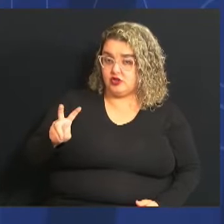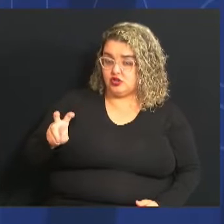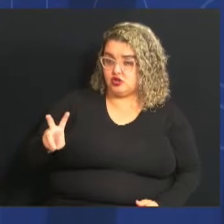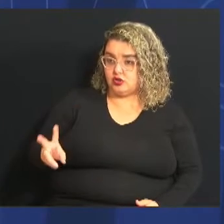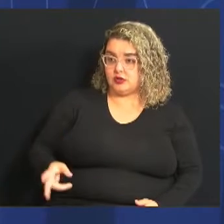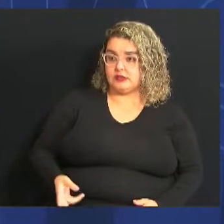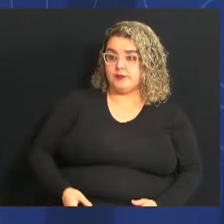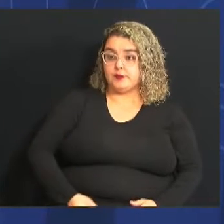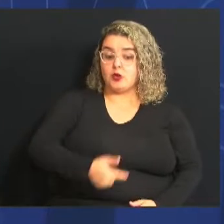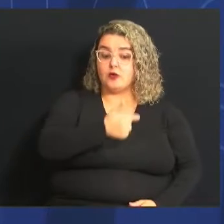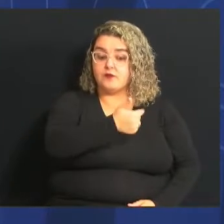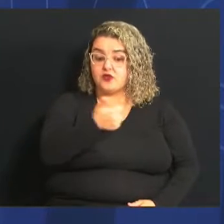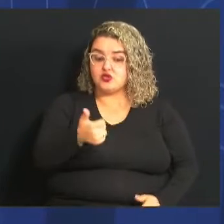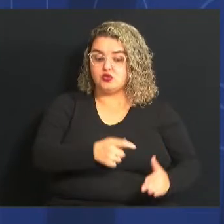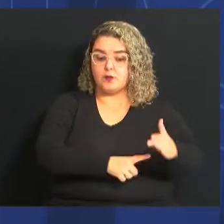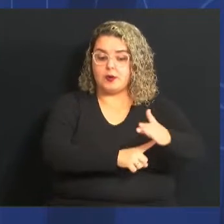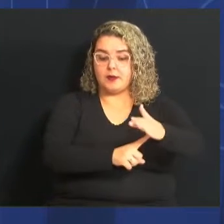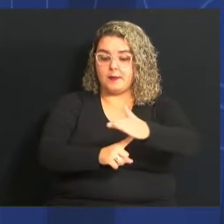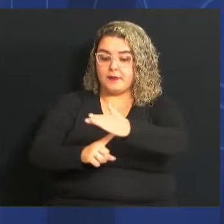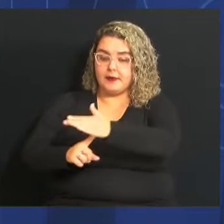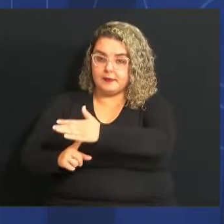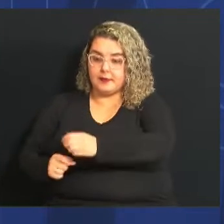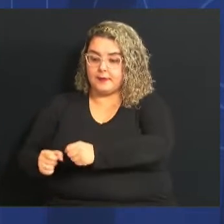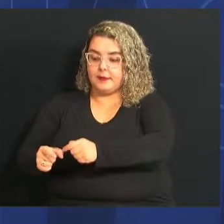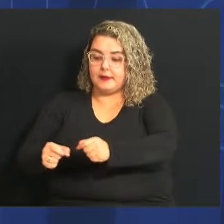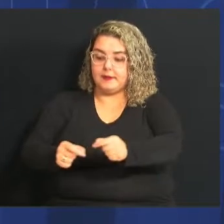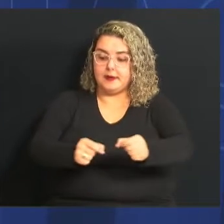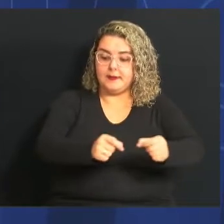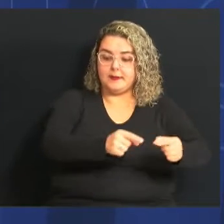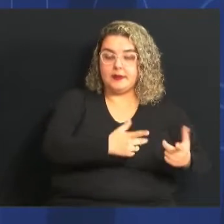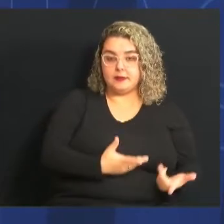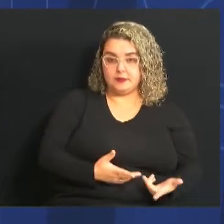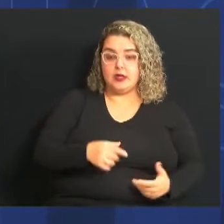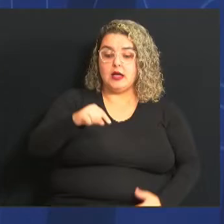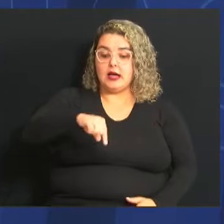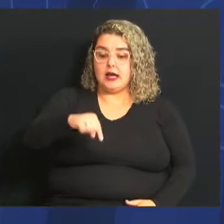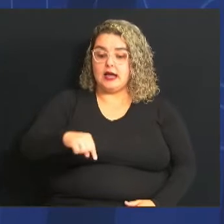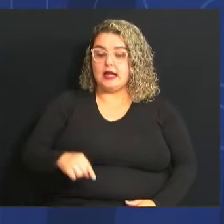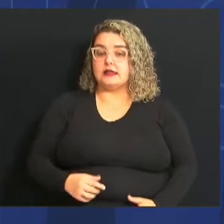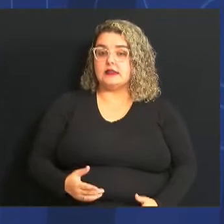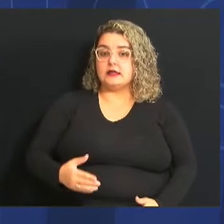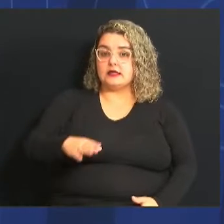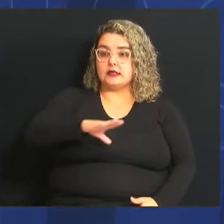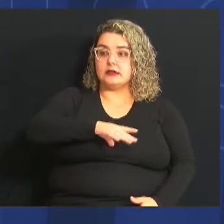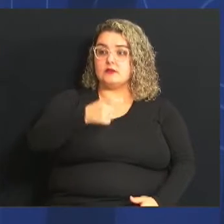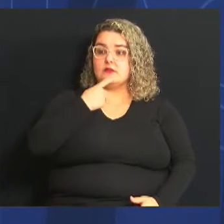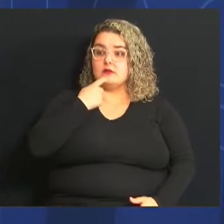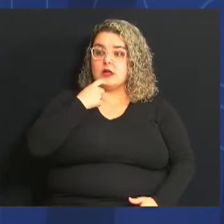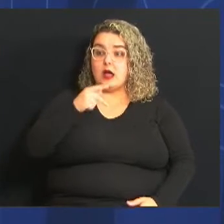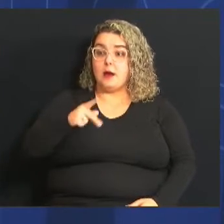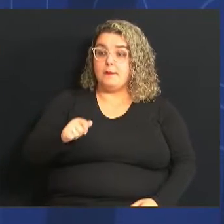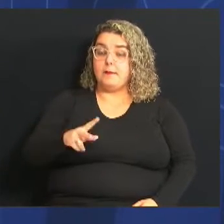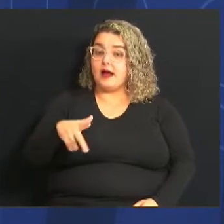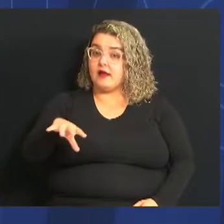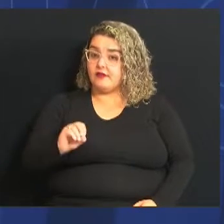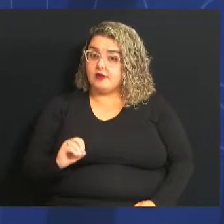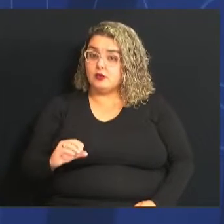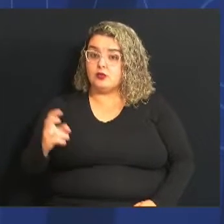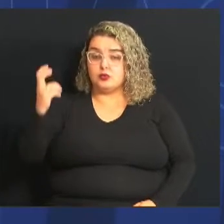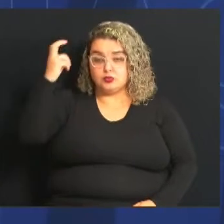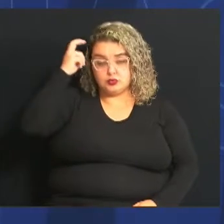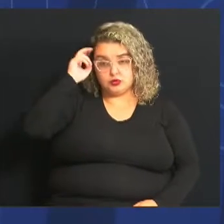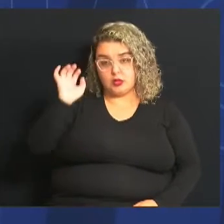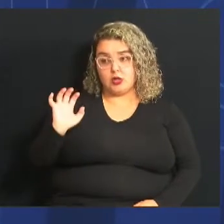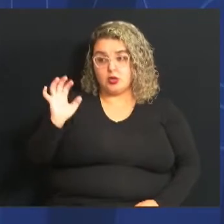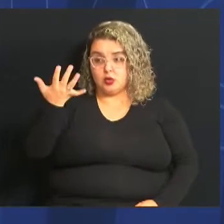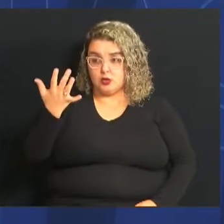21 expositores no Instituto Pavão Cultural aqui em Campinas. O acesso ao evento ocorre mediante